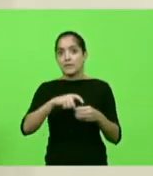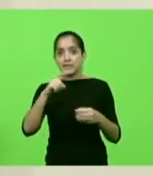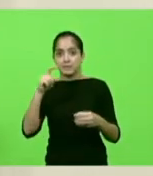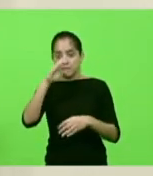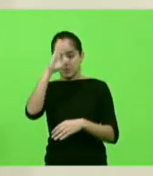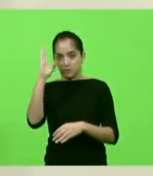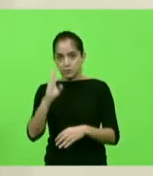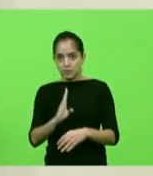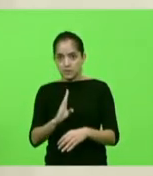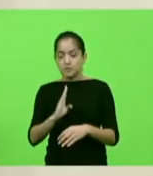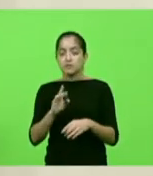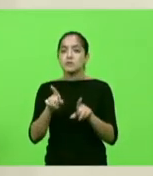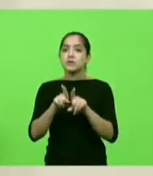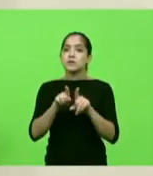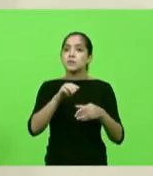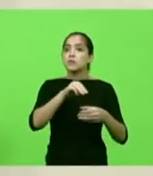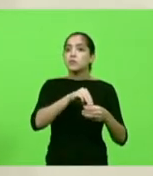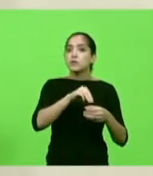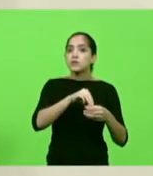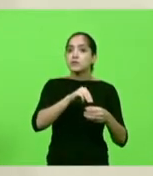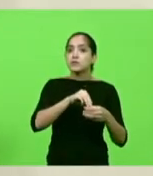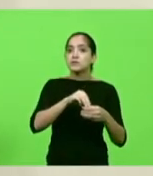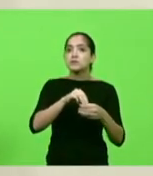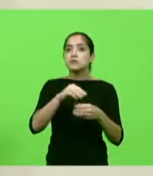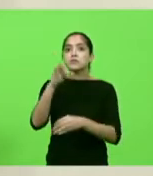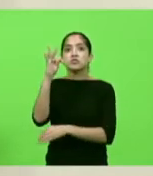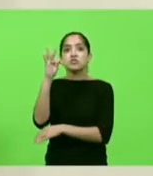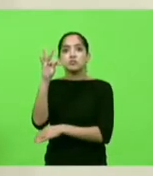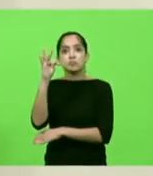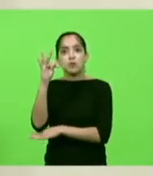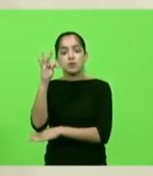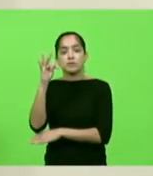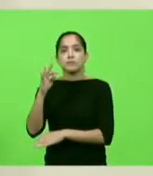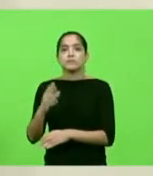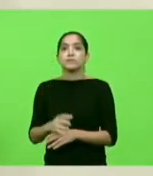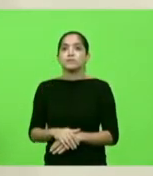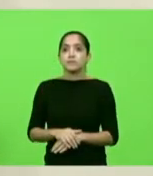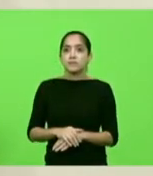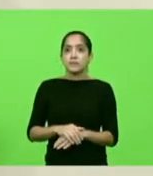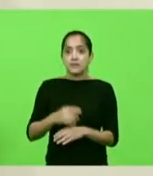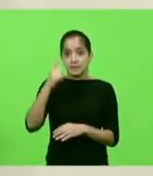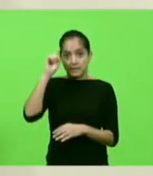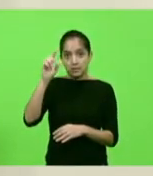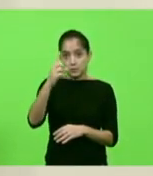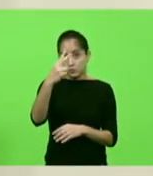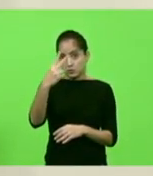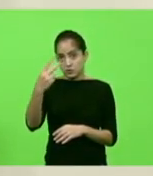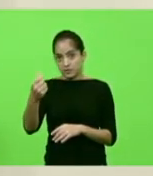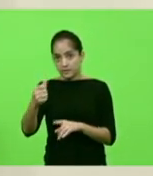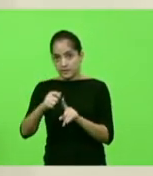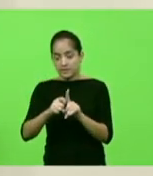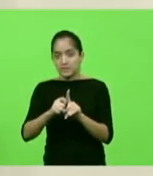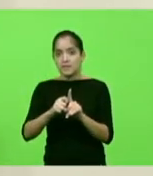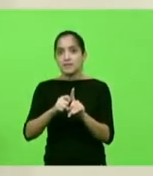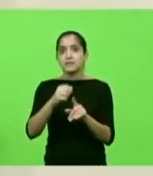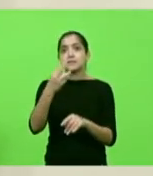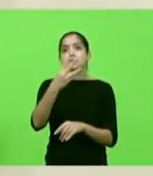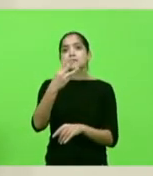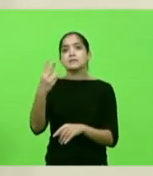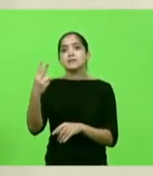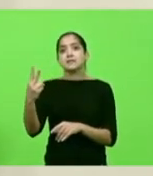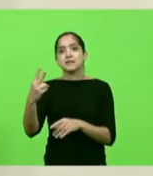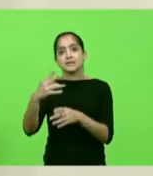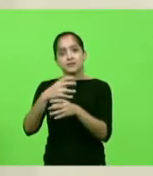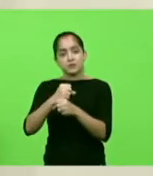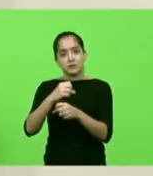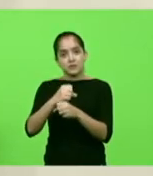Brasil, e o município de Timbó Grande, que no próximo dia 26 completa 32 anos